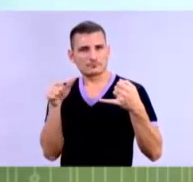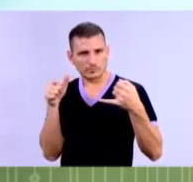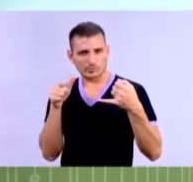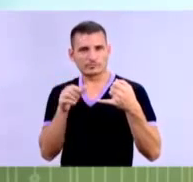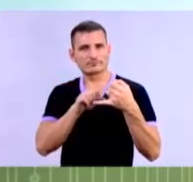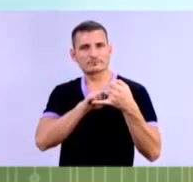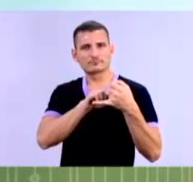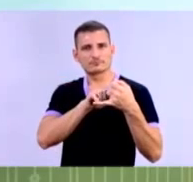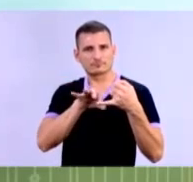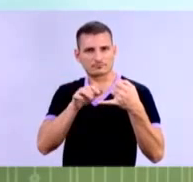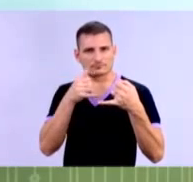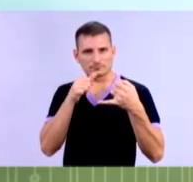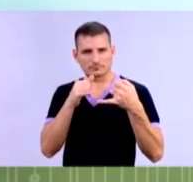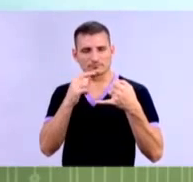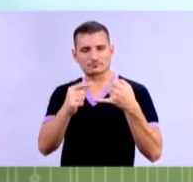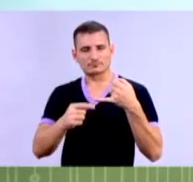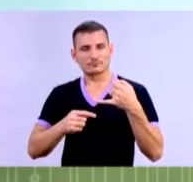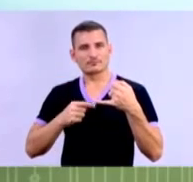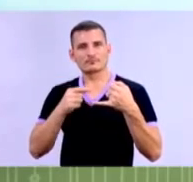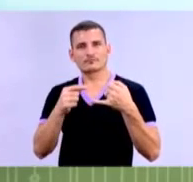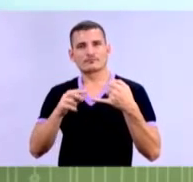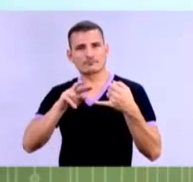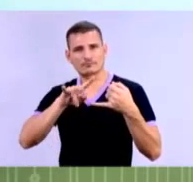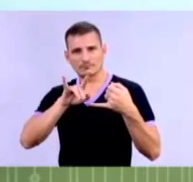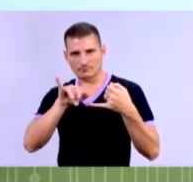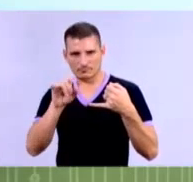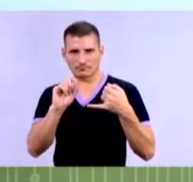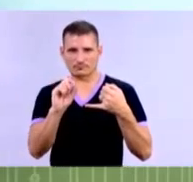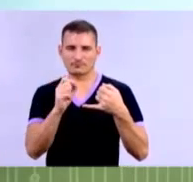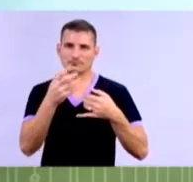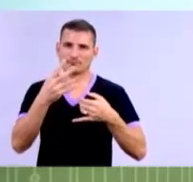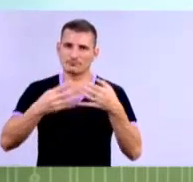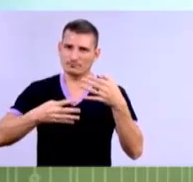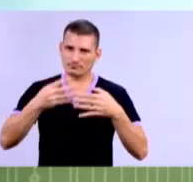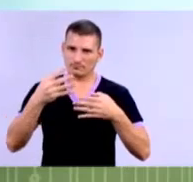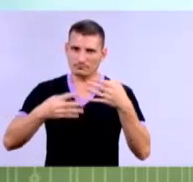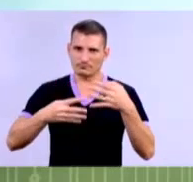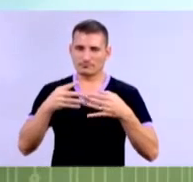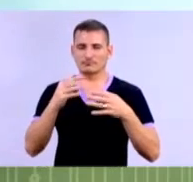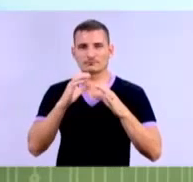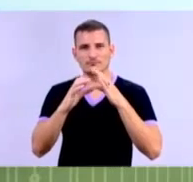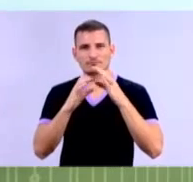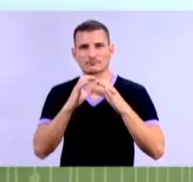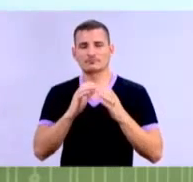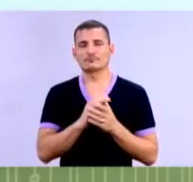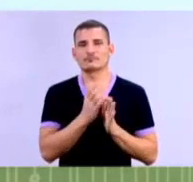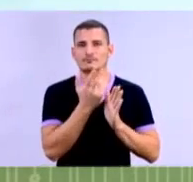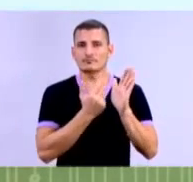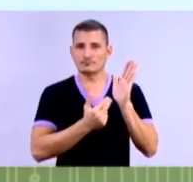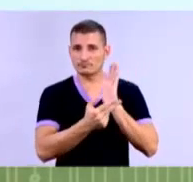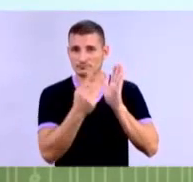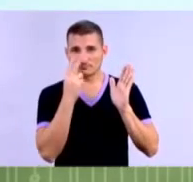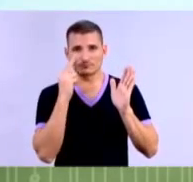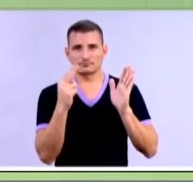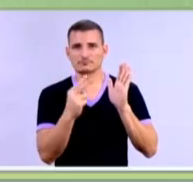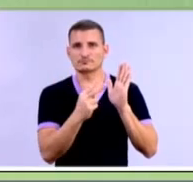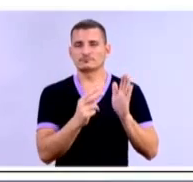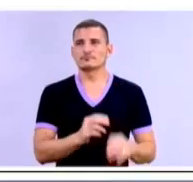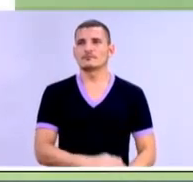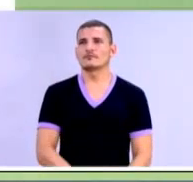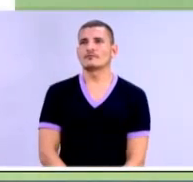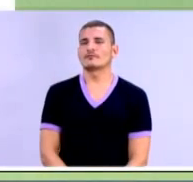que vai atrapalhar aquela comunicação. Na próxima imagem a gente vai ilustrar um pouquinho melhor, acompanhe só.